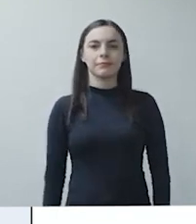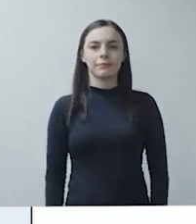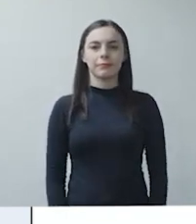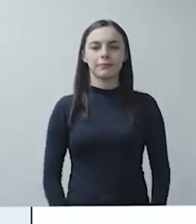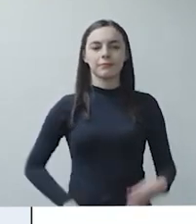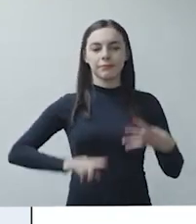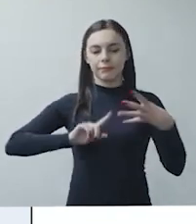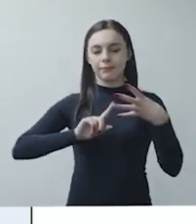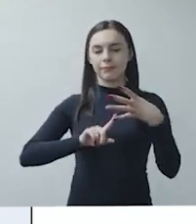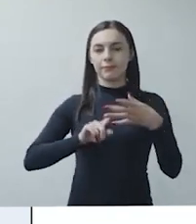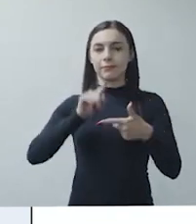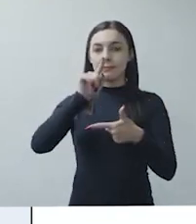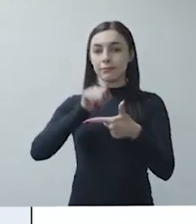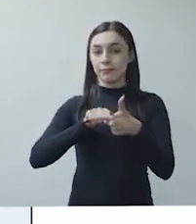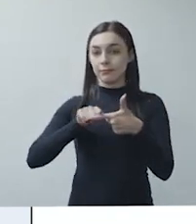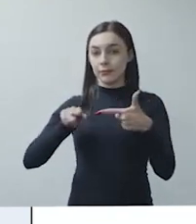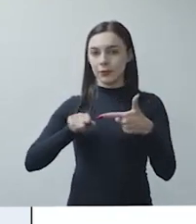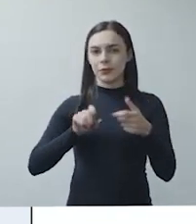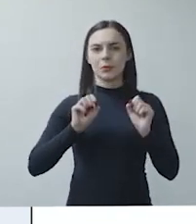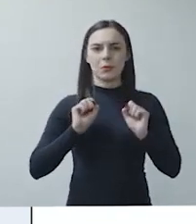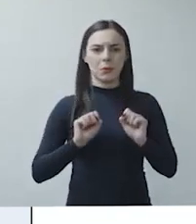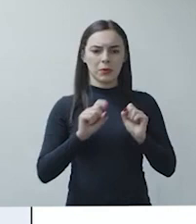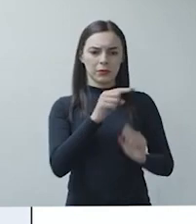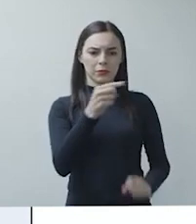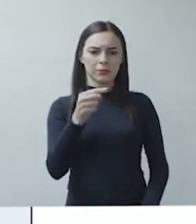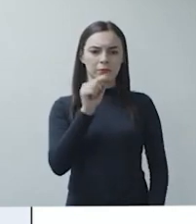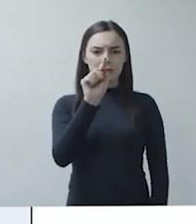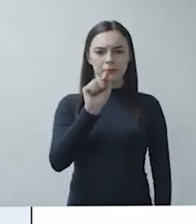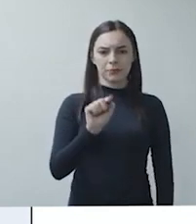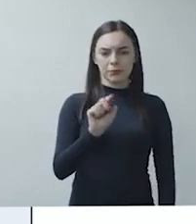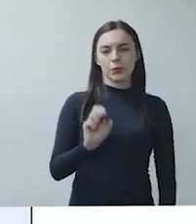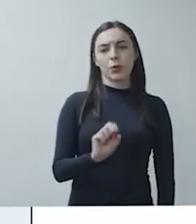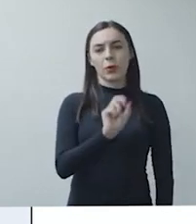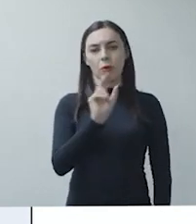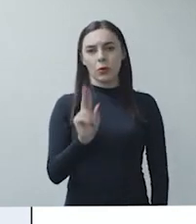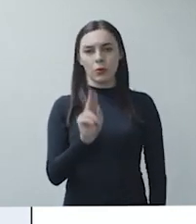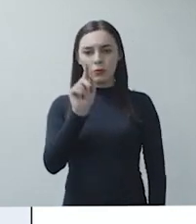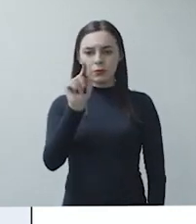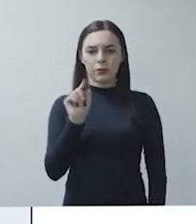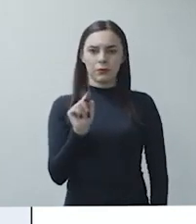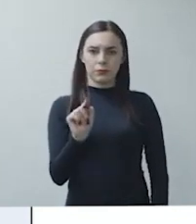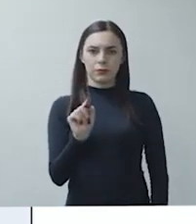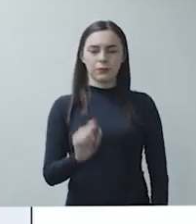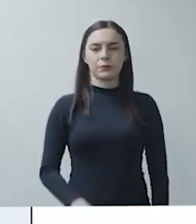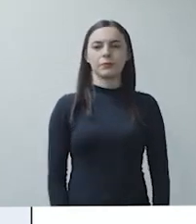Divisão, também o símbolo ou dois pontinhos que representa a divisão.